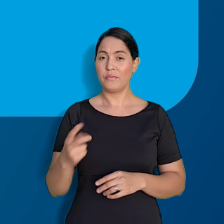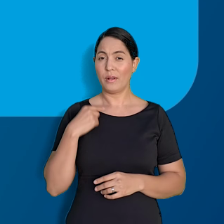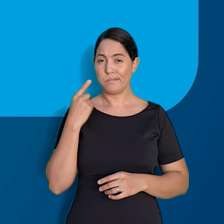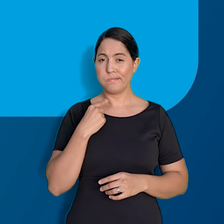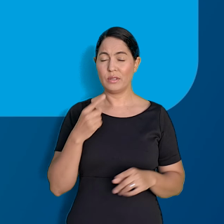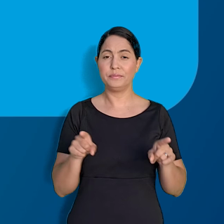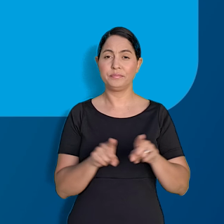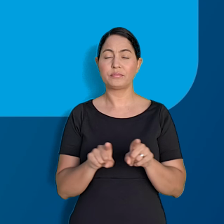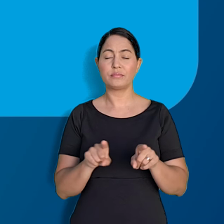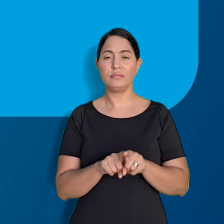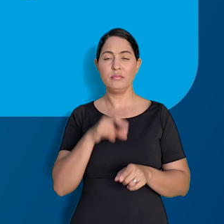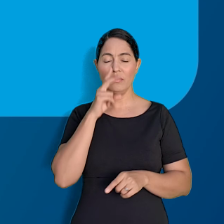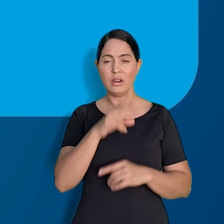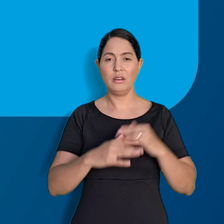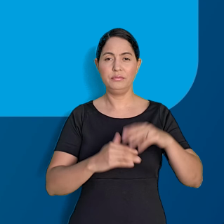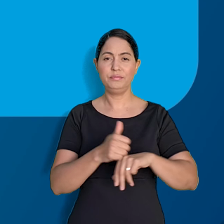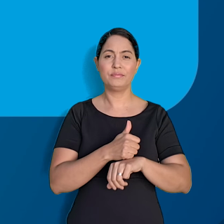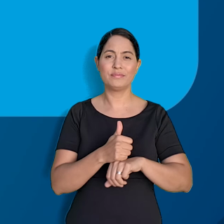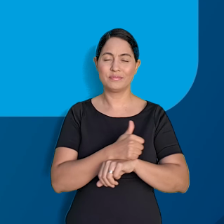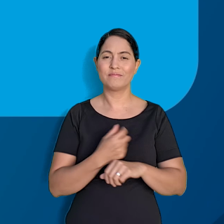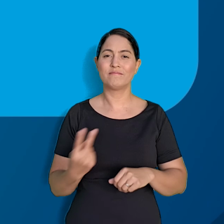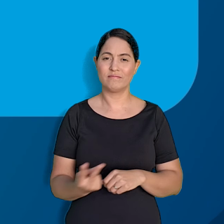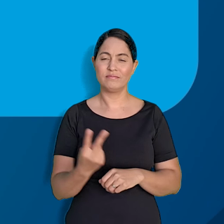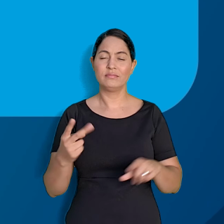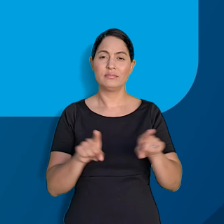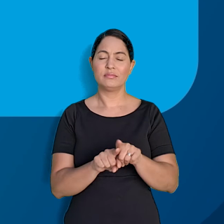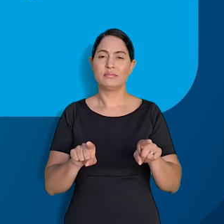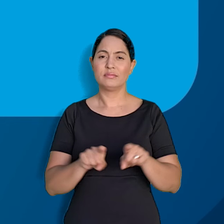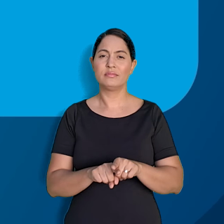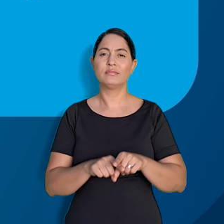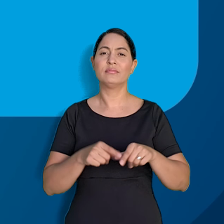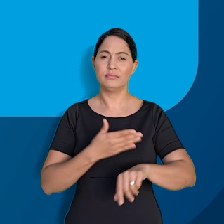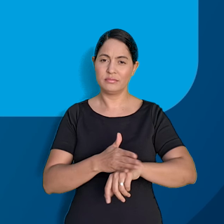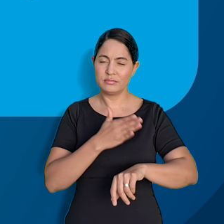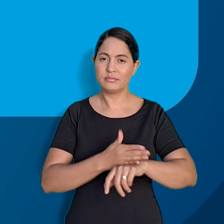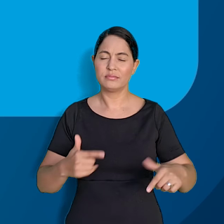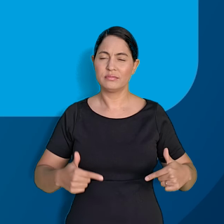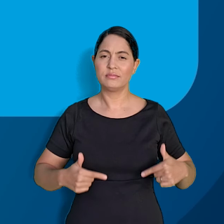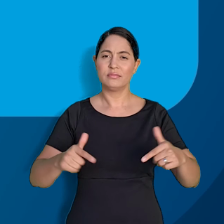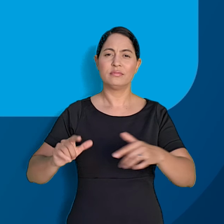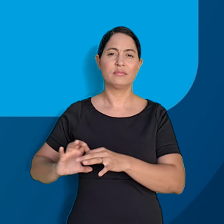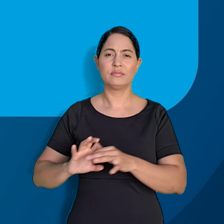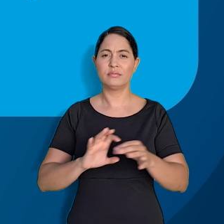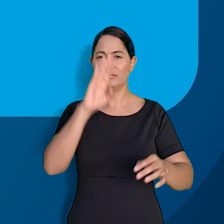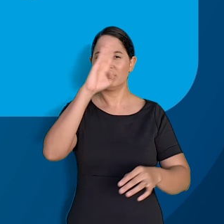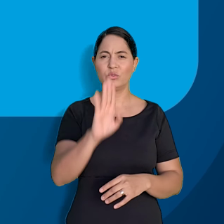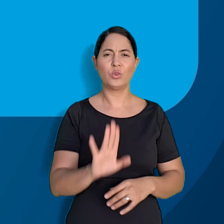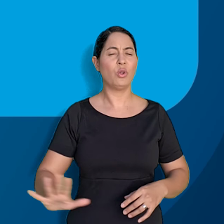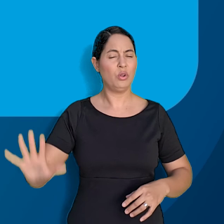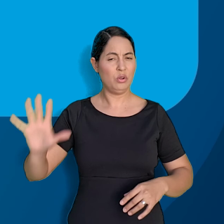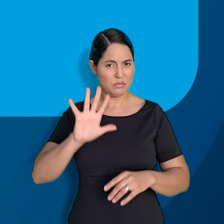ao fortalecimento das prerrogativas profissionais e à garantia do pleno exercício da atividade jurídica em todo o